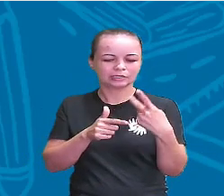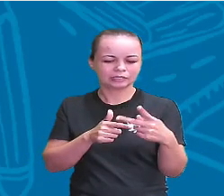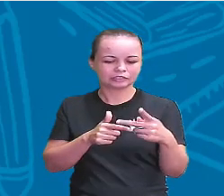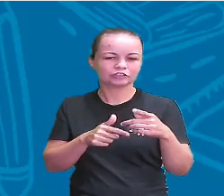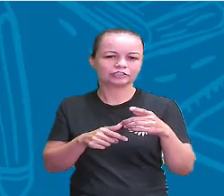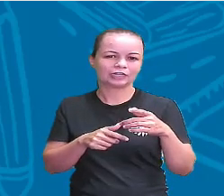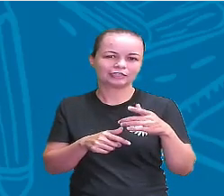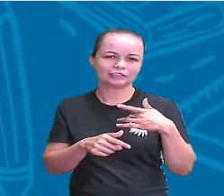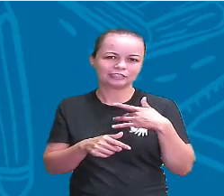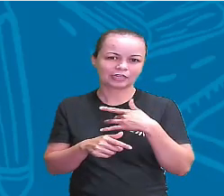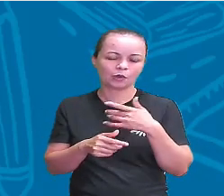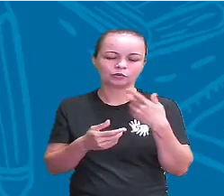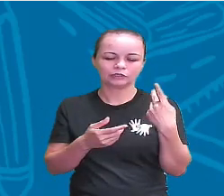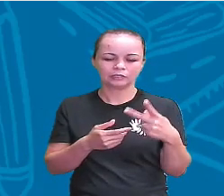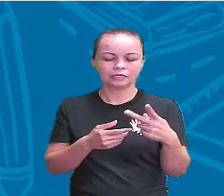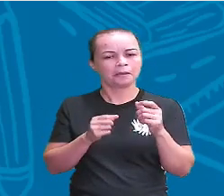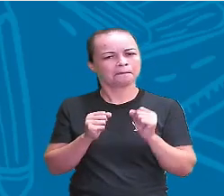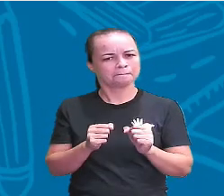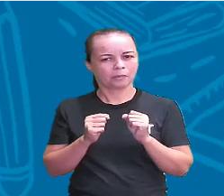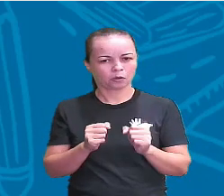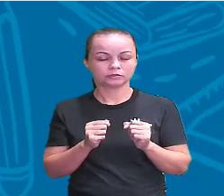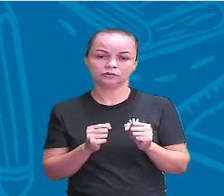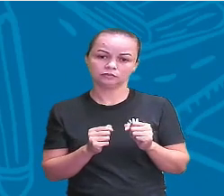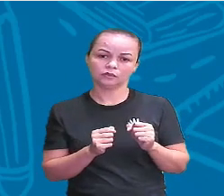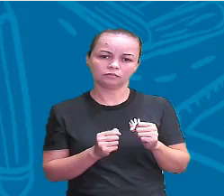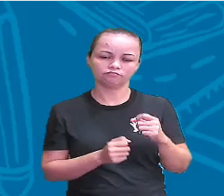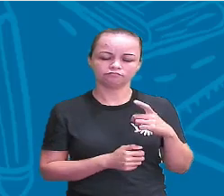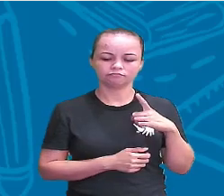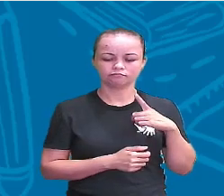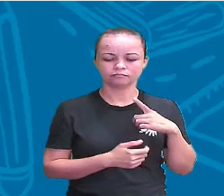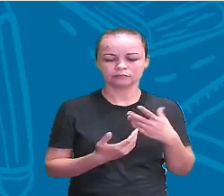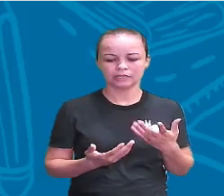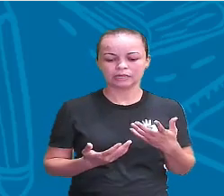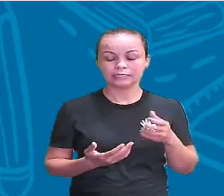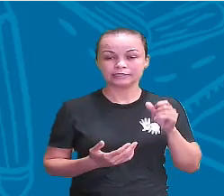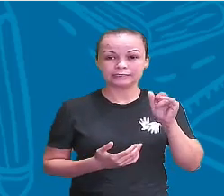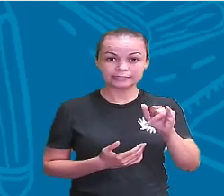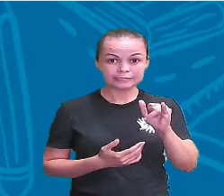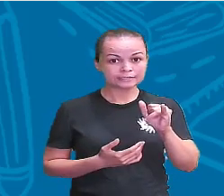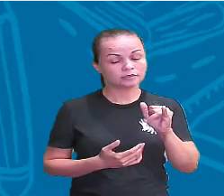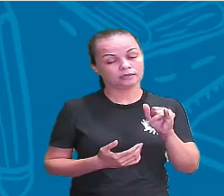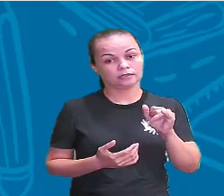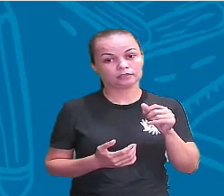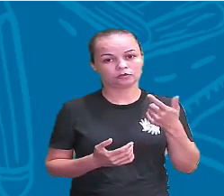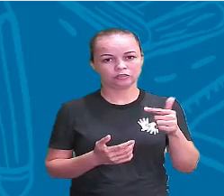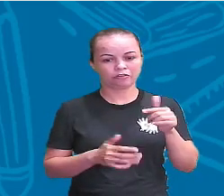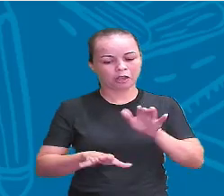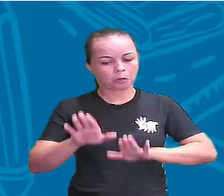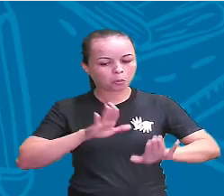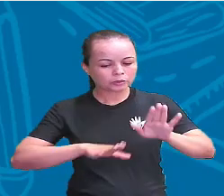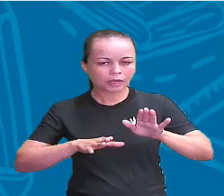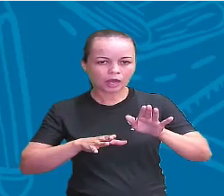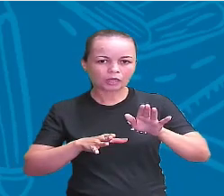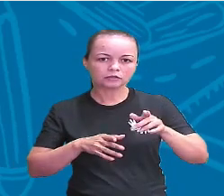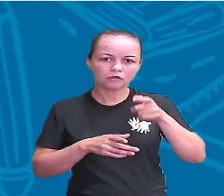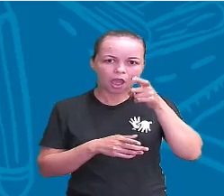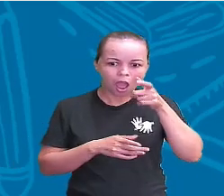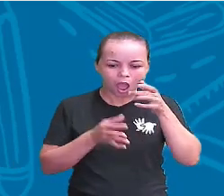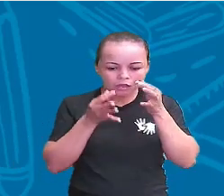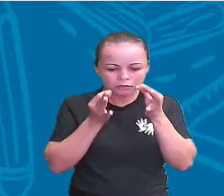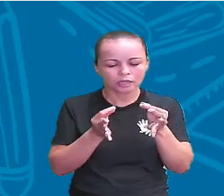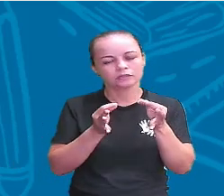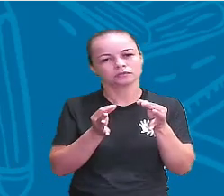que podem ser, né, tidos se a gente não tiver cuidado, não ficarmos atentos,